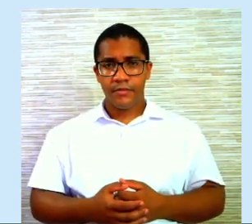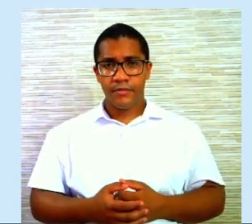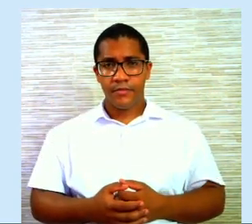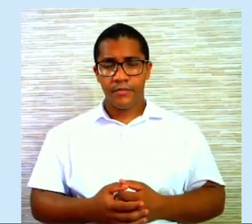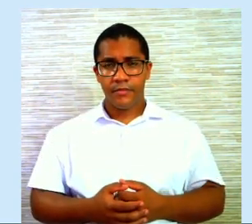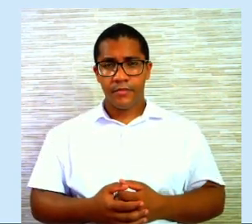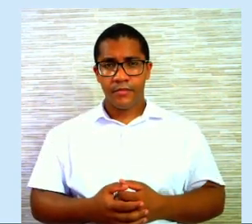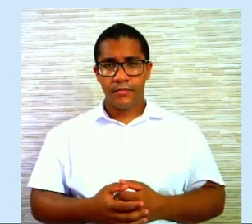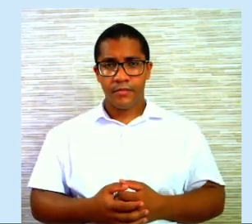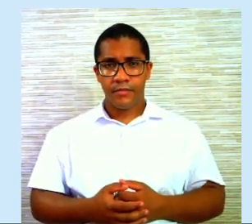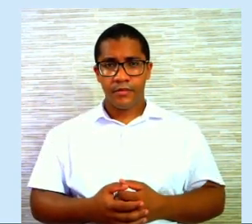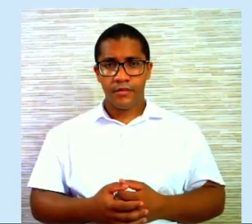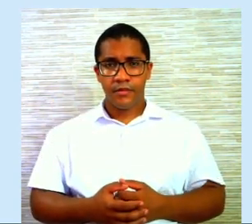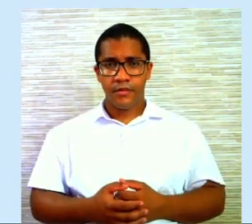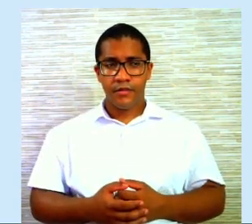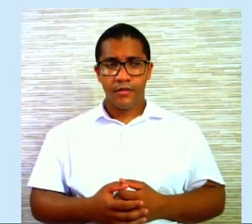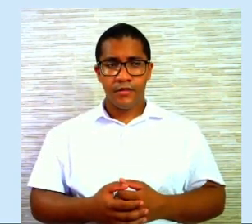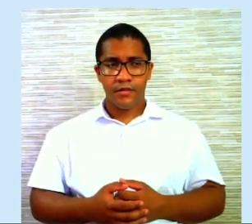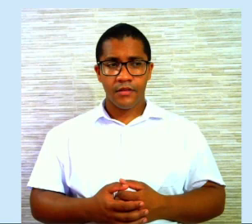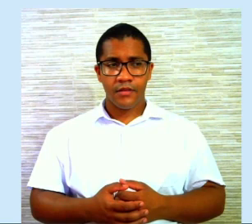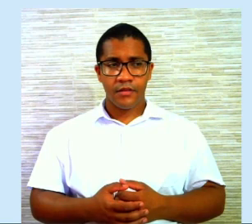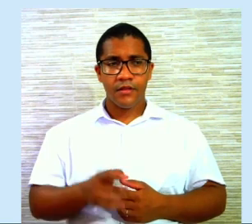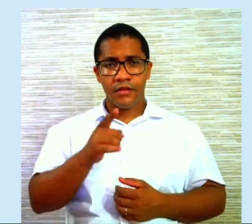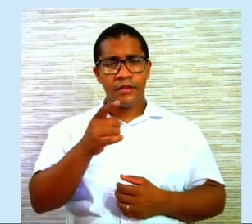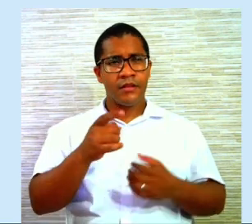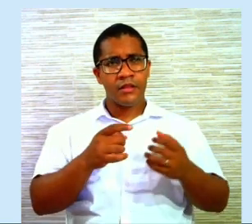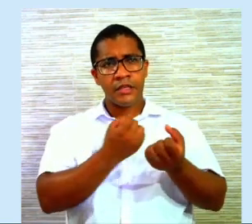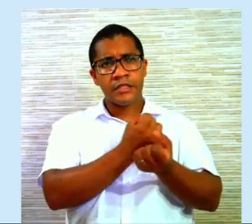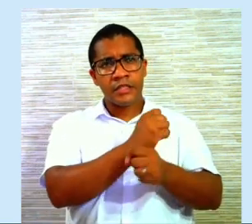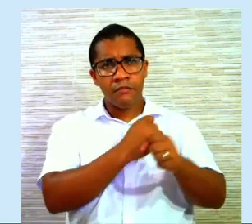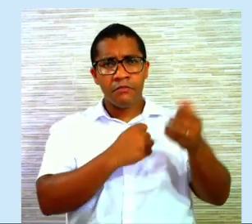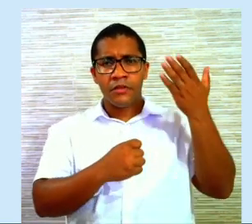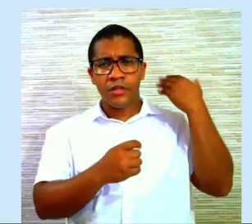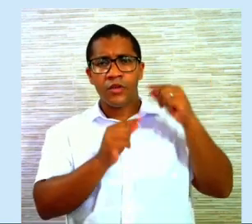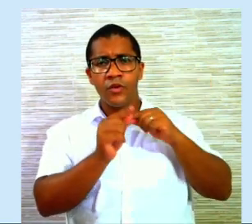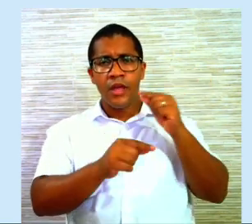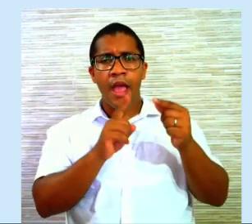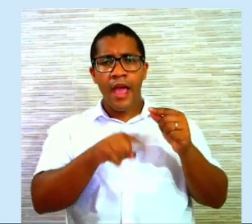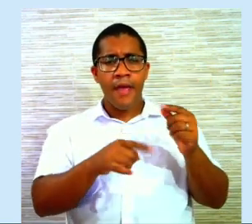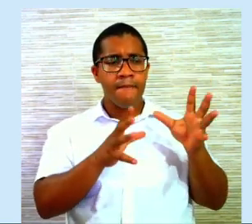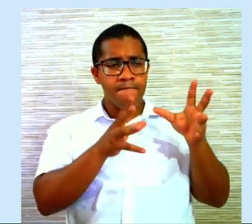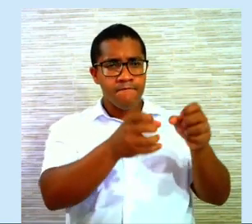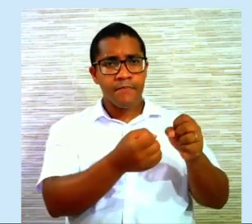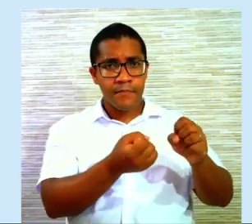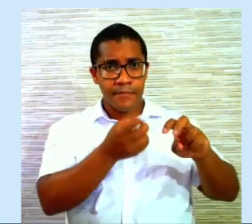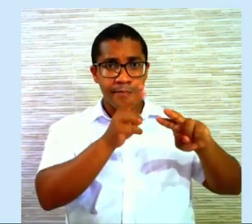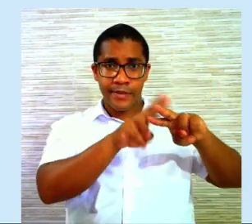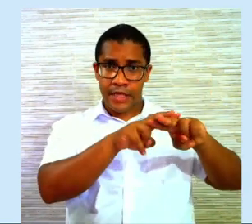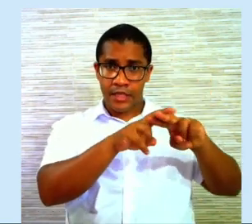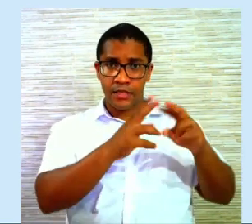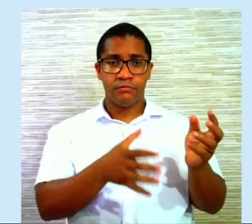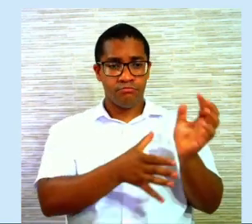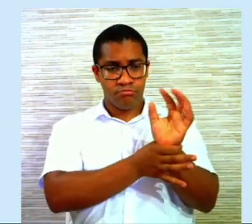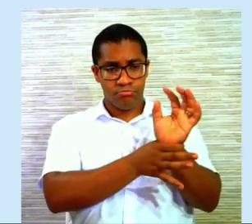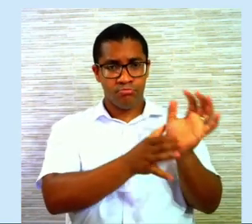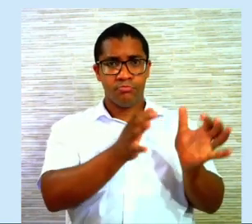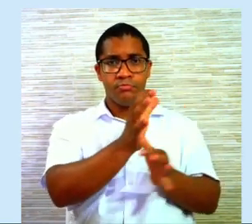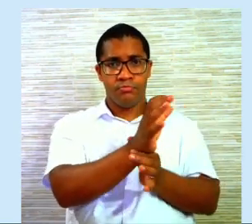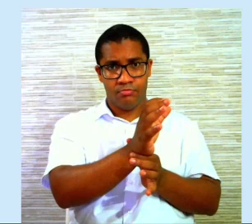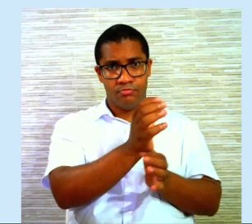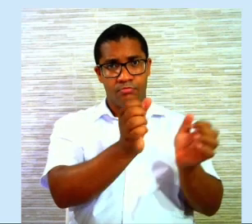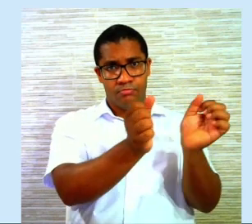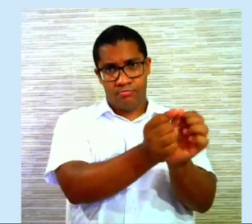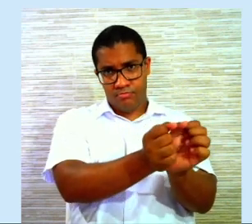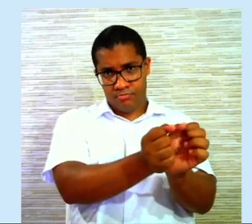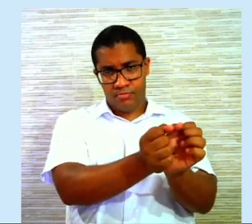queres, Então, a escravidão na antiguidade era baseada em aprisionamento, por dívida.